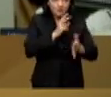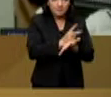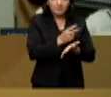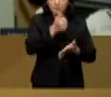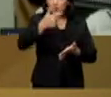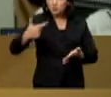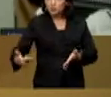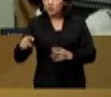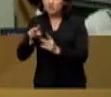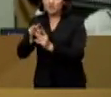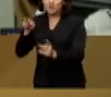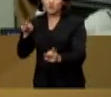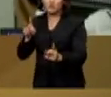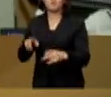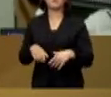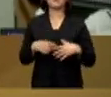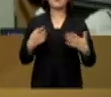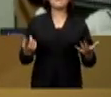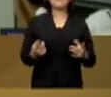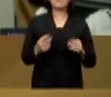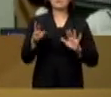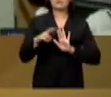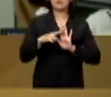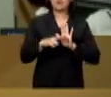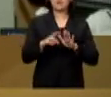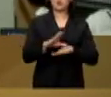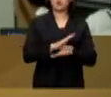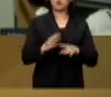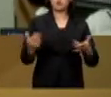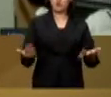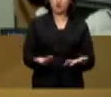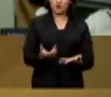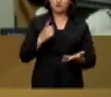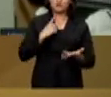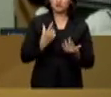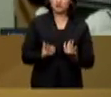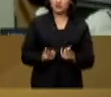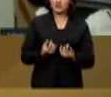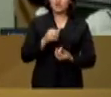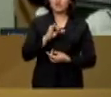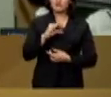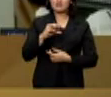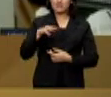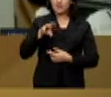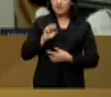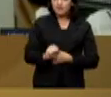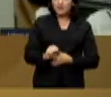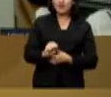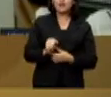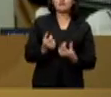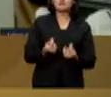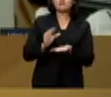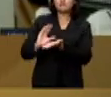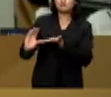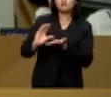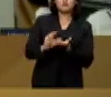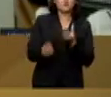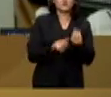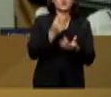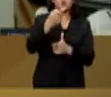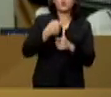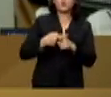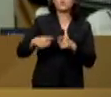contrário. Entretanto, a atual regra constitucional de distribuição de receita do ICMS, no caso de operações interestaduais,